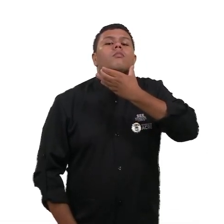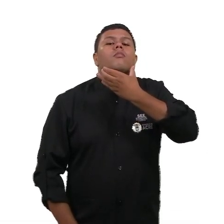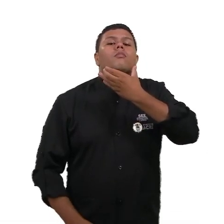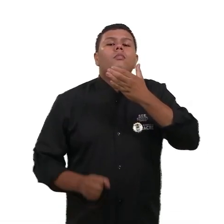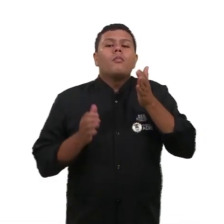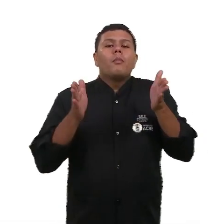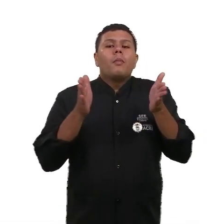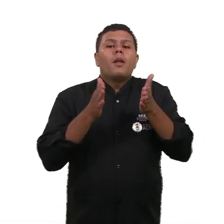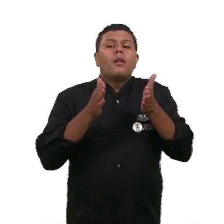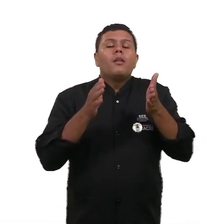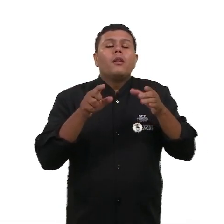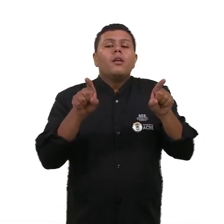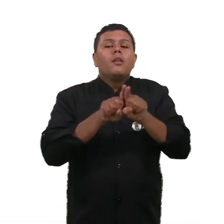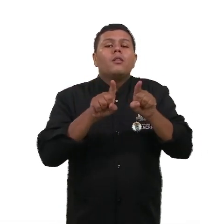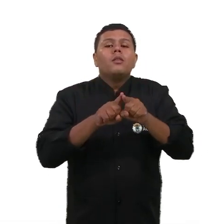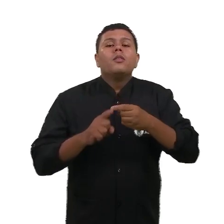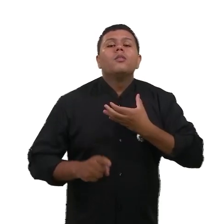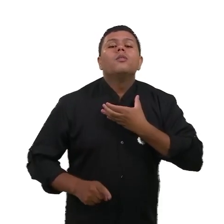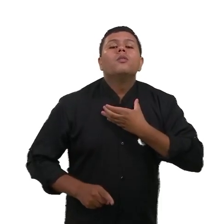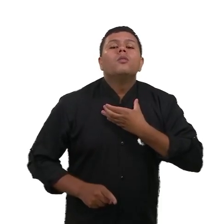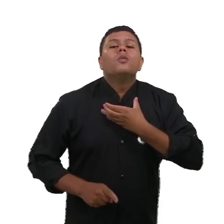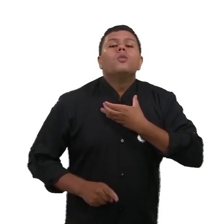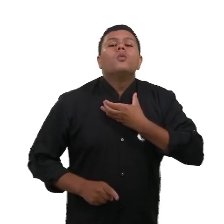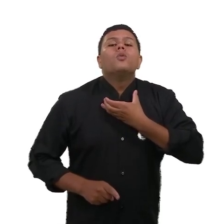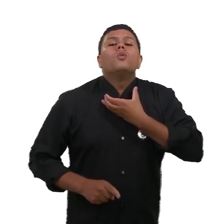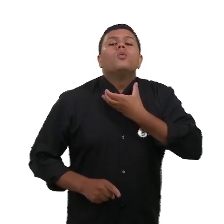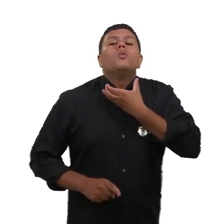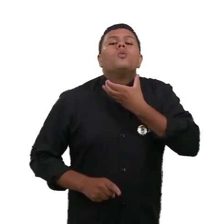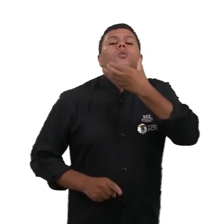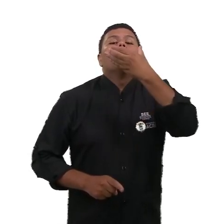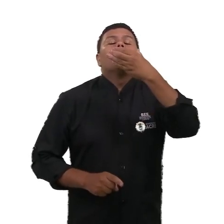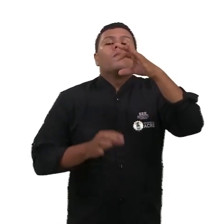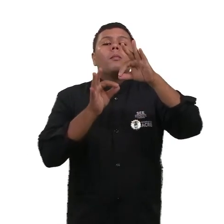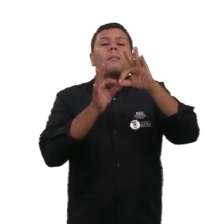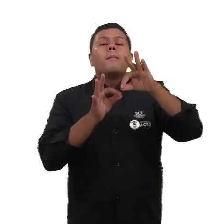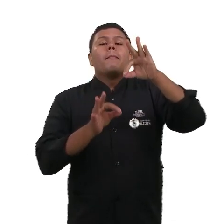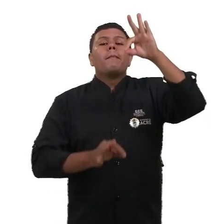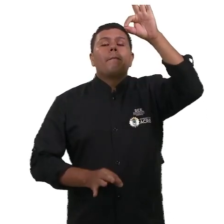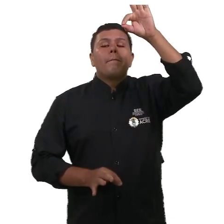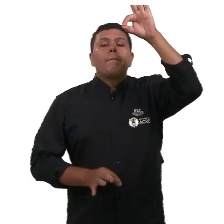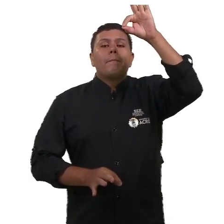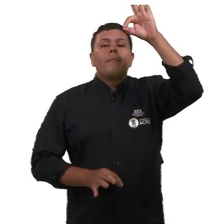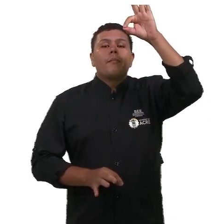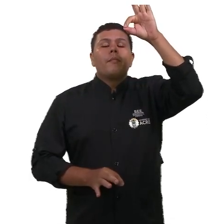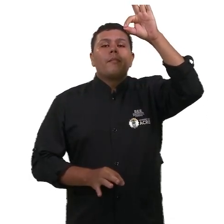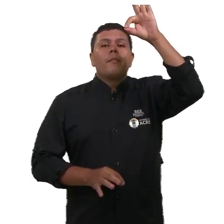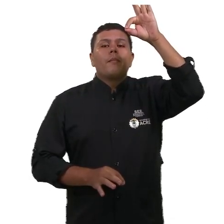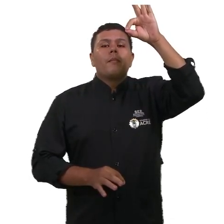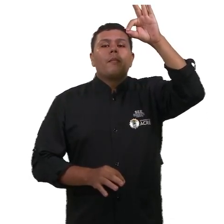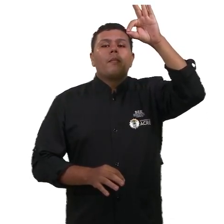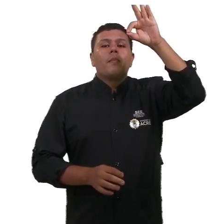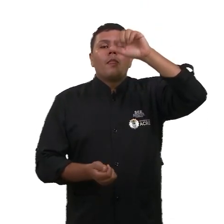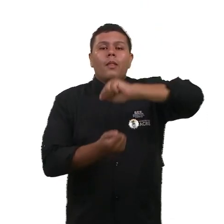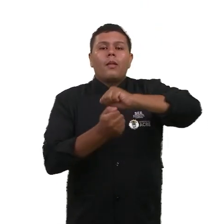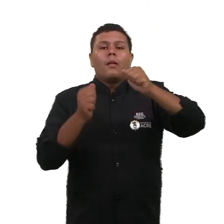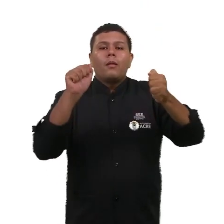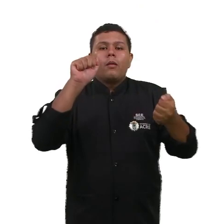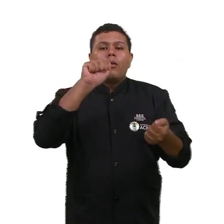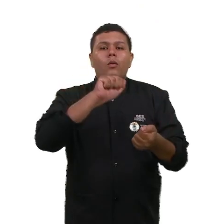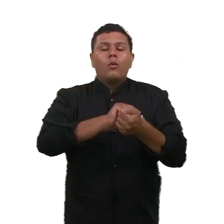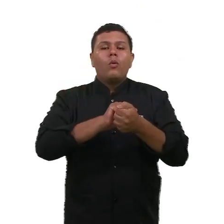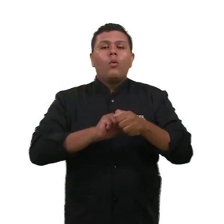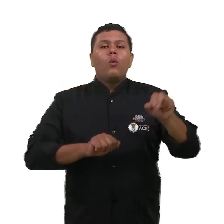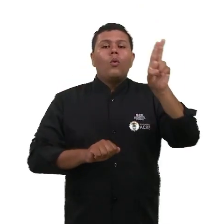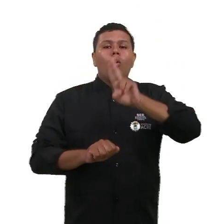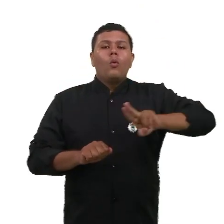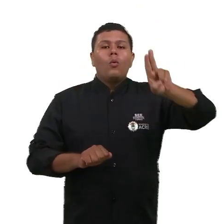do pescoço longo. Quem é que se adaptou melhor ao ambiente? Foi a girafa do pescoço longo. Por quê? Uso e desuso. Usou,